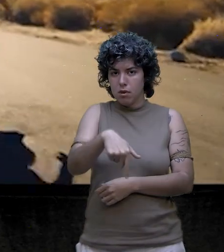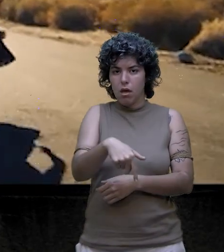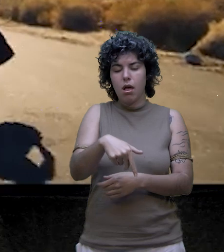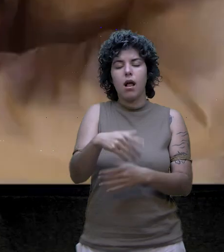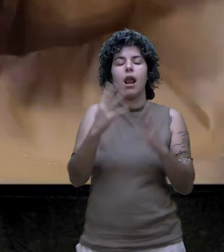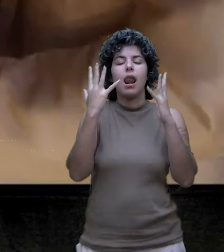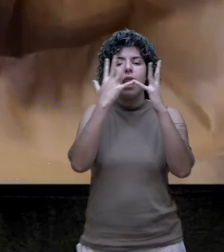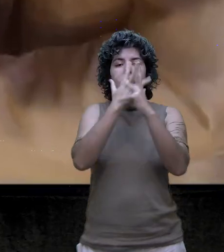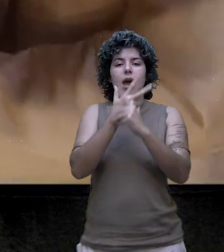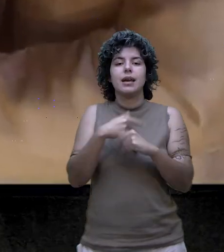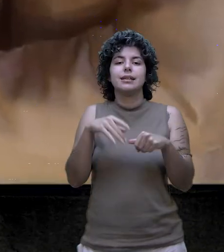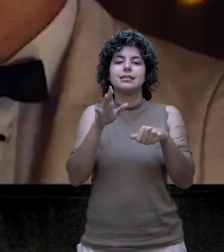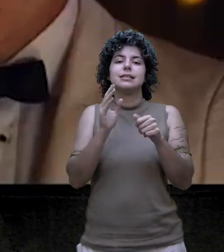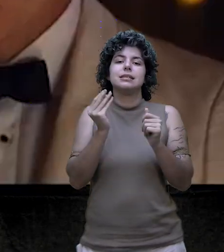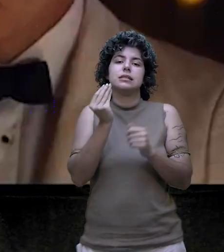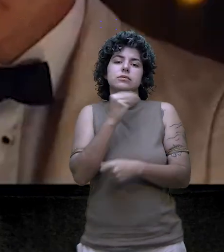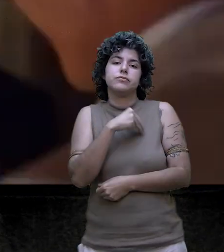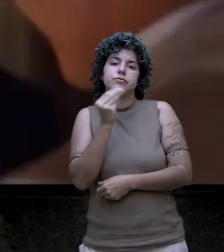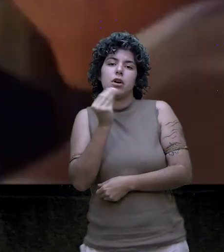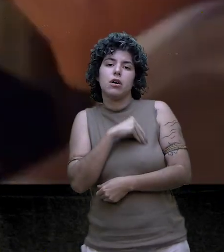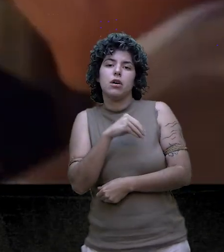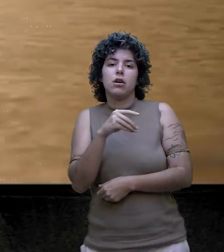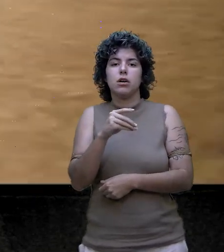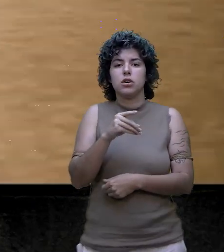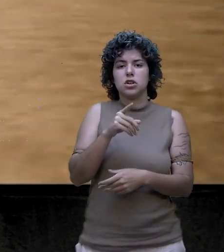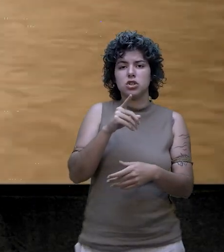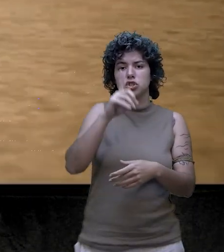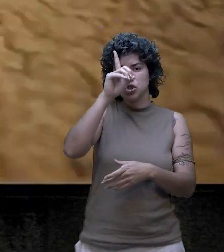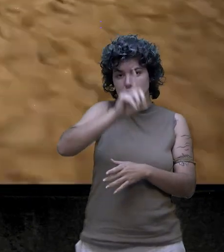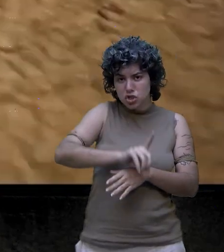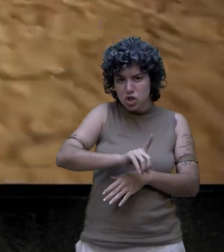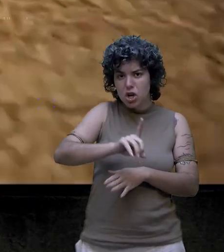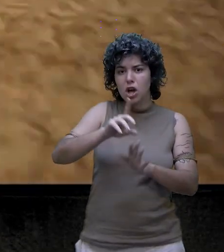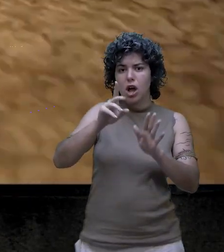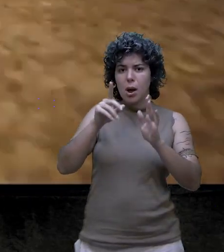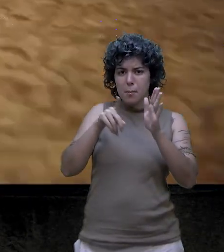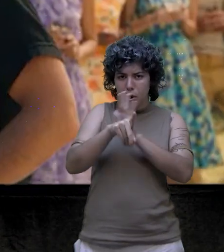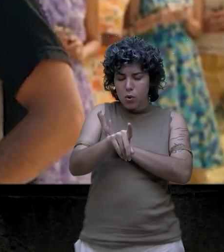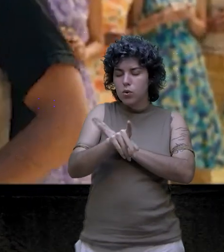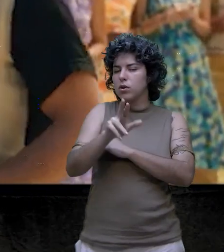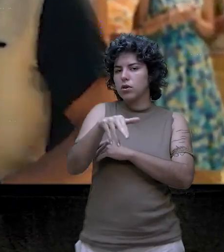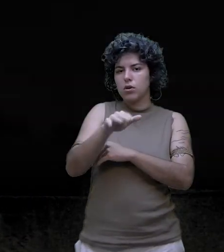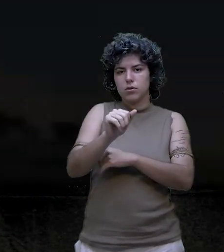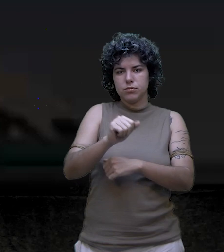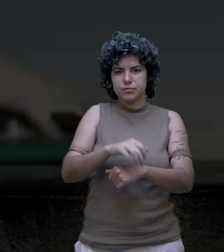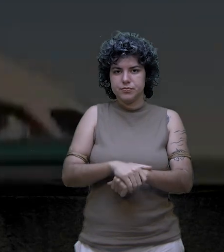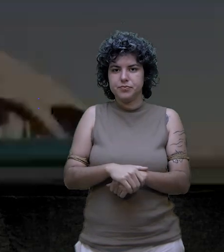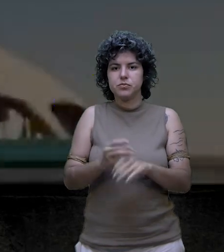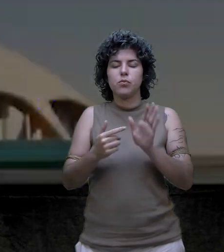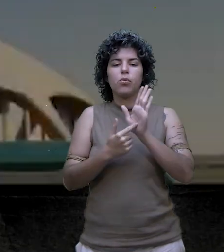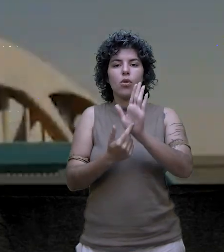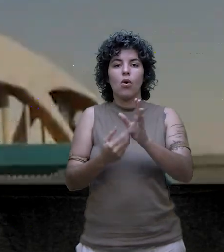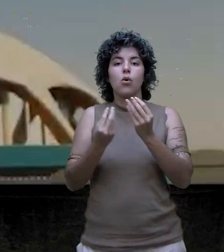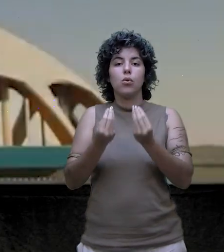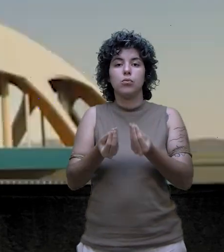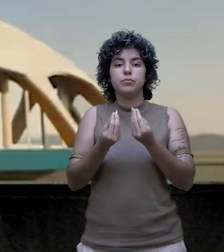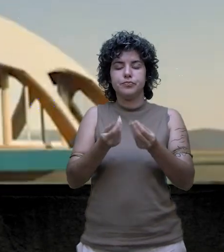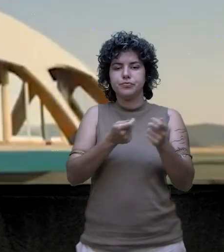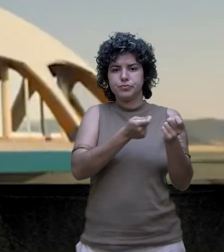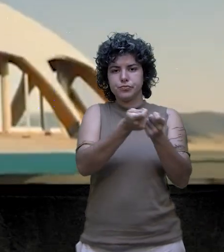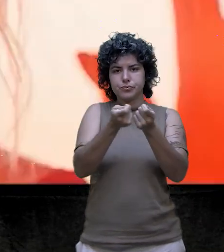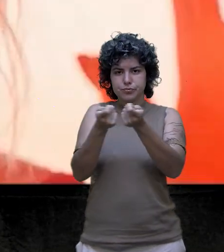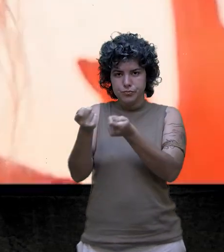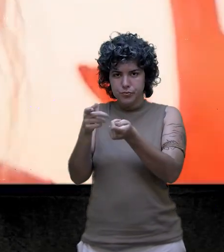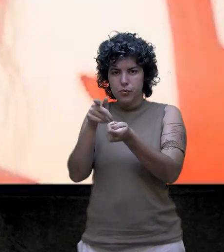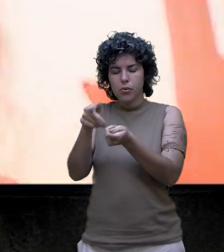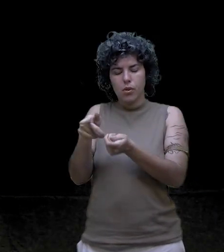sem direito a perguntas. O filme escancara como o controle patriarcal se disfarça de proteção. Os maridos dizem que cuidam,